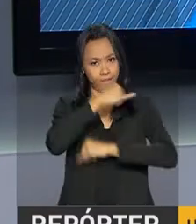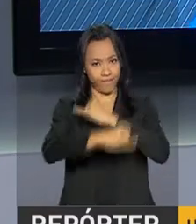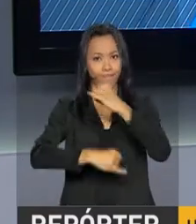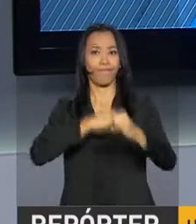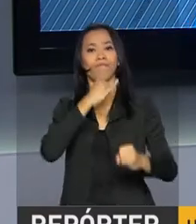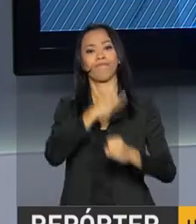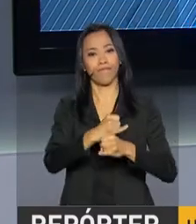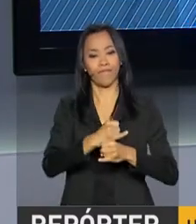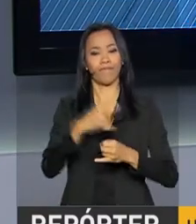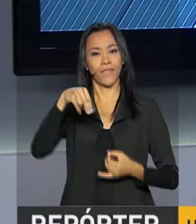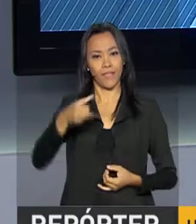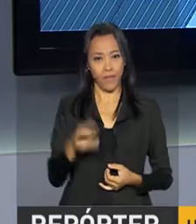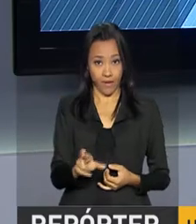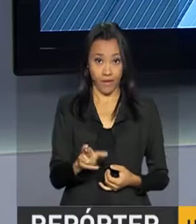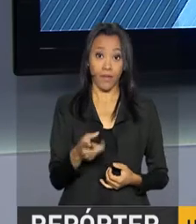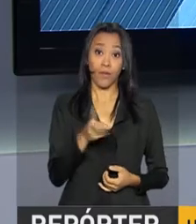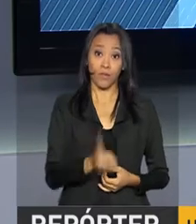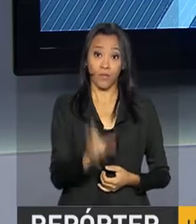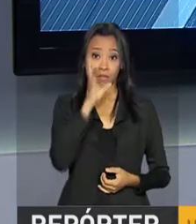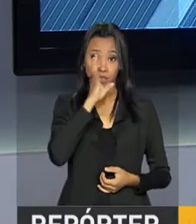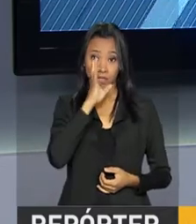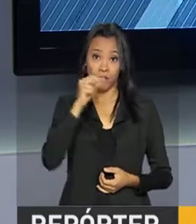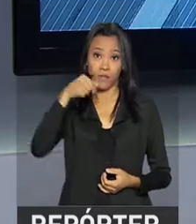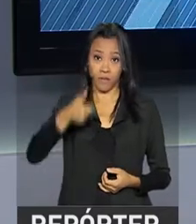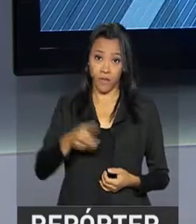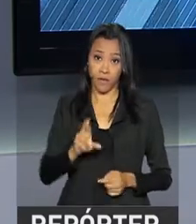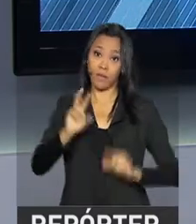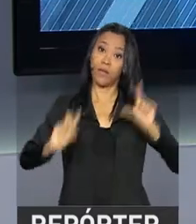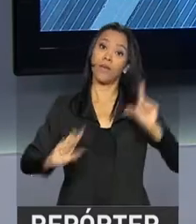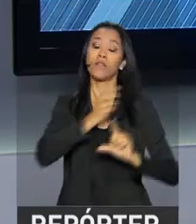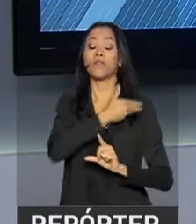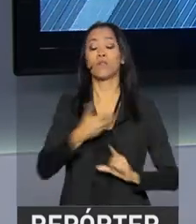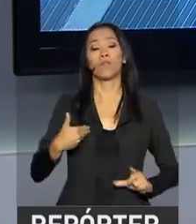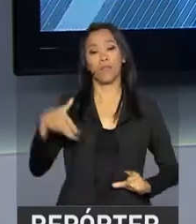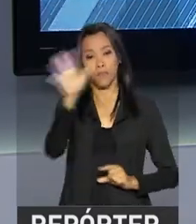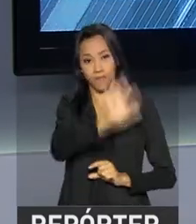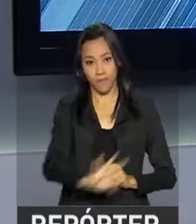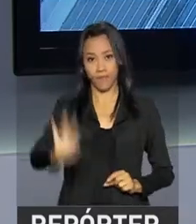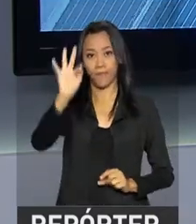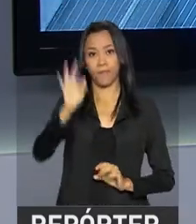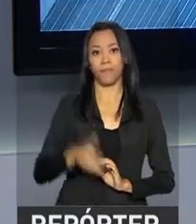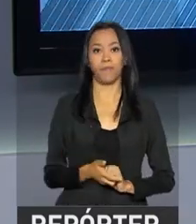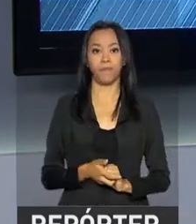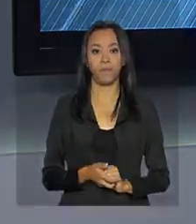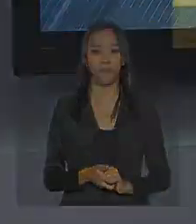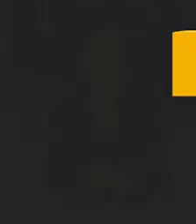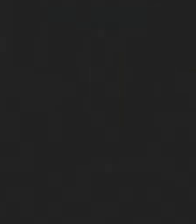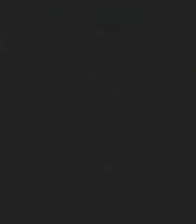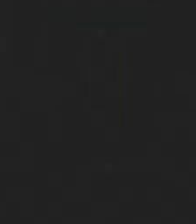página da nbr na internet continue com a gente na nbr a tv do governo federal